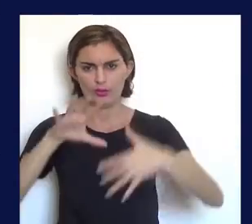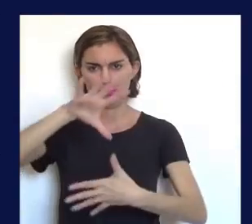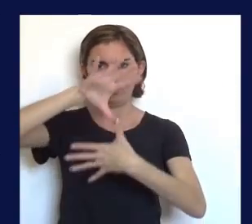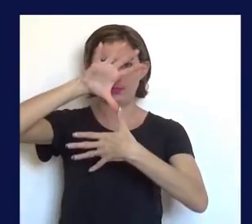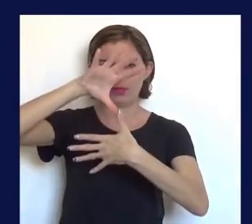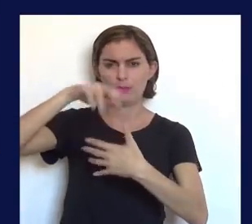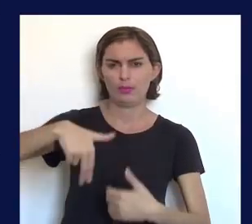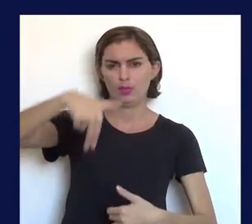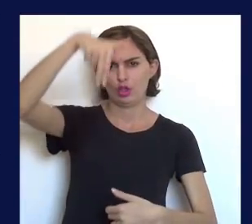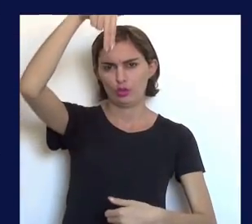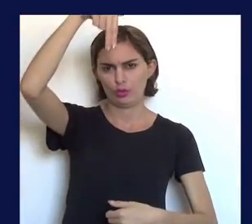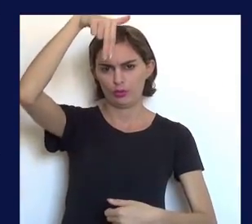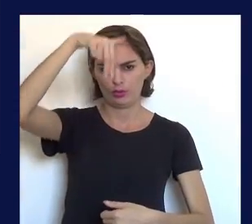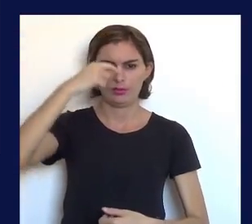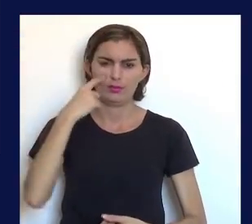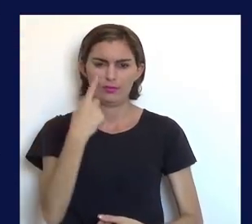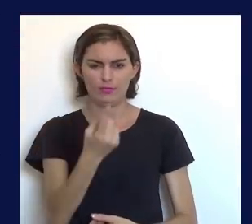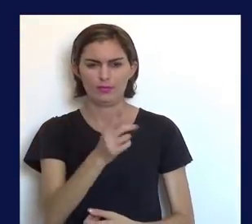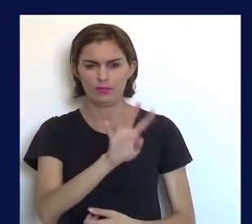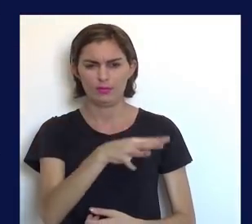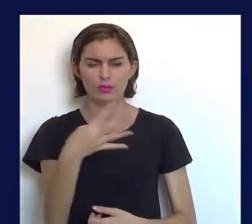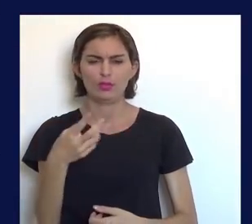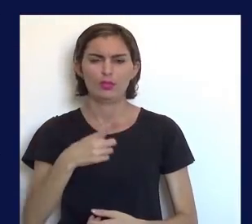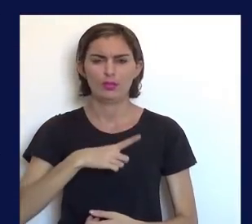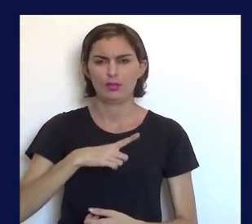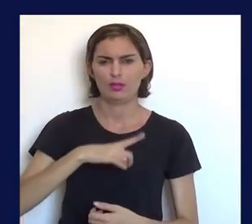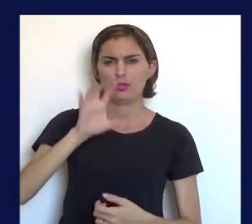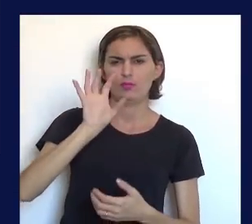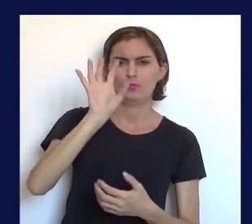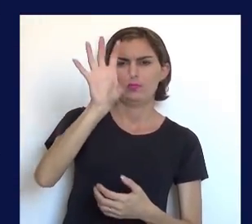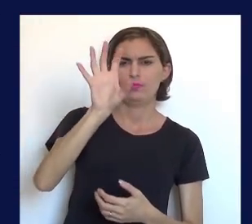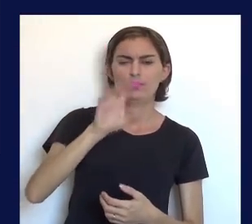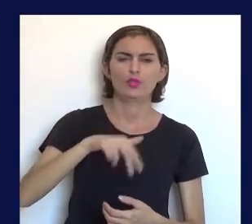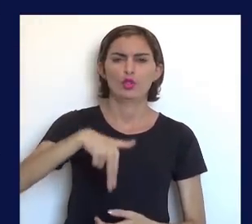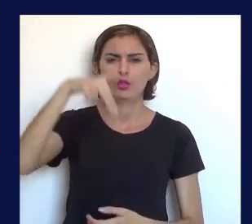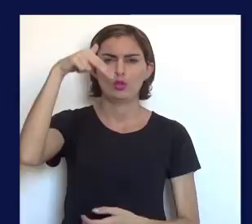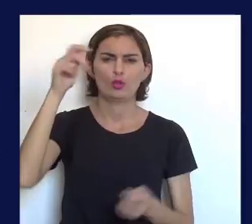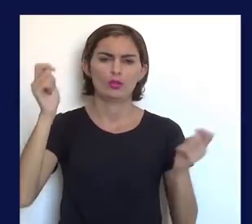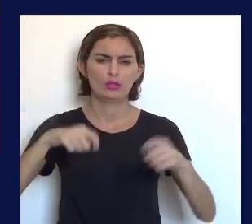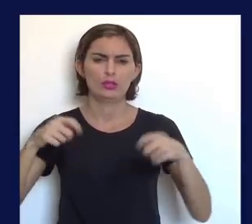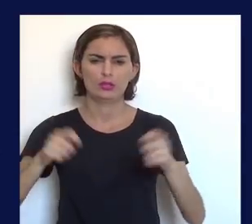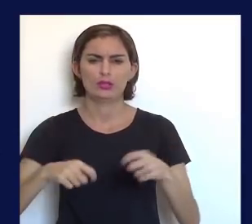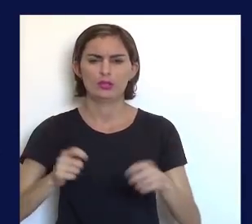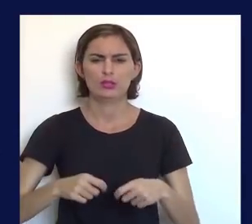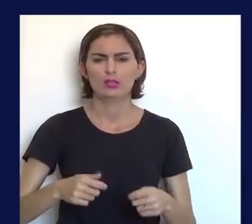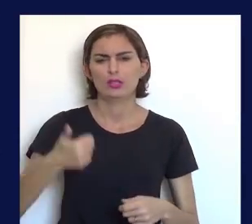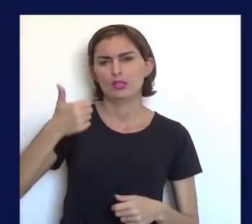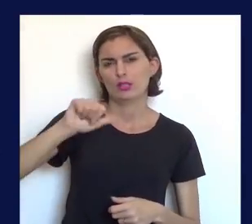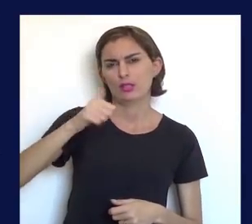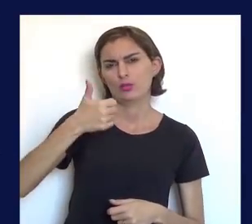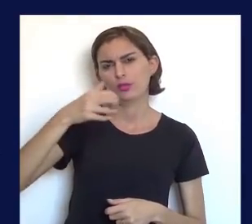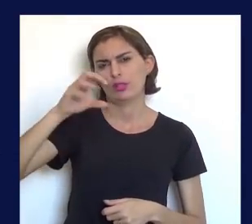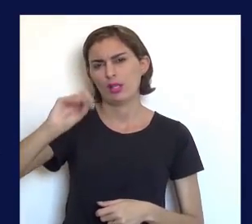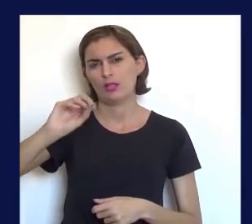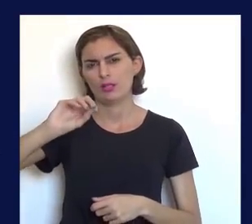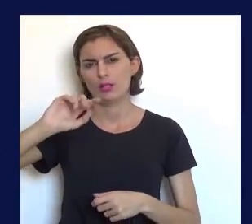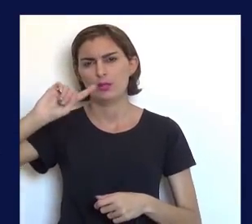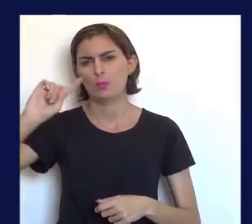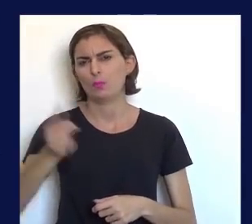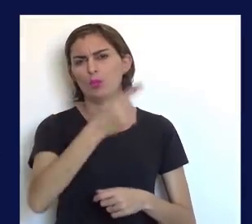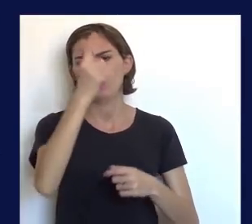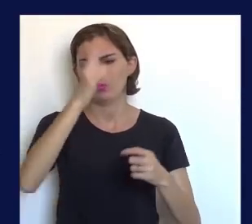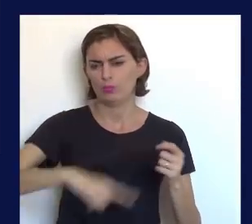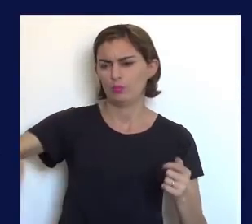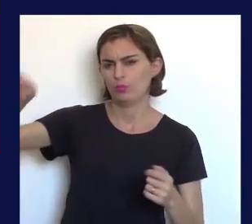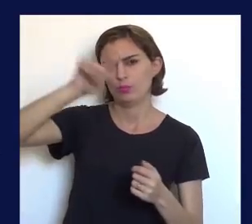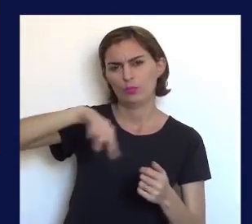gráfico, tá? Na tabela que nós estamos aí vendo na tela, nós temos a região Norte com a capacidade de 110 mil unidades de